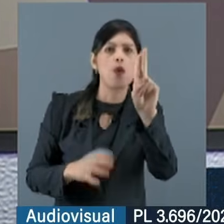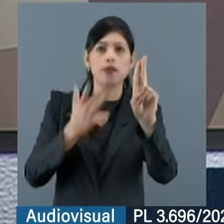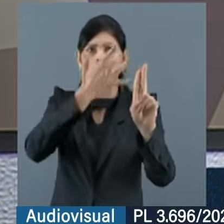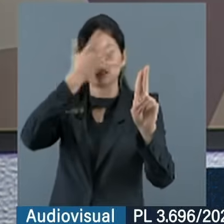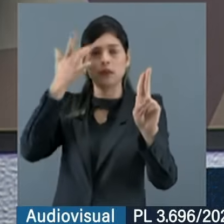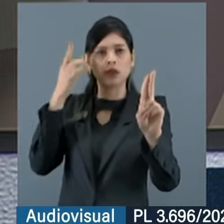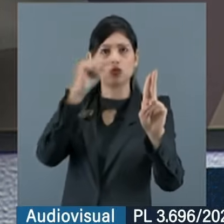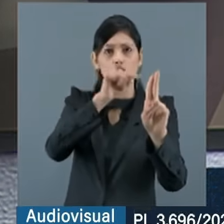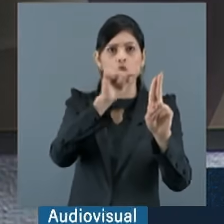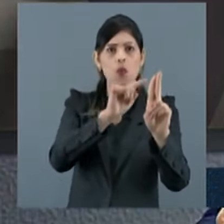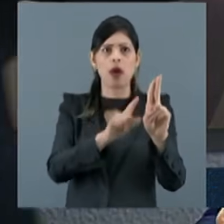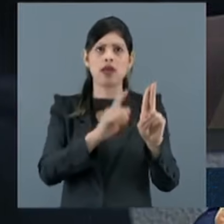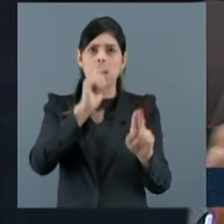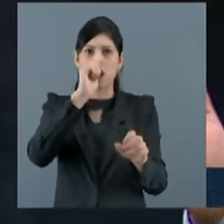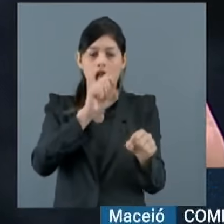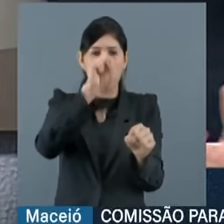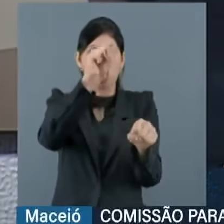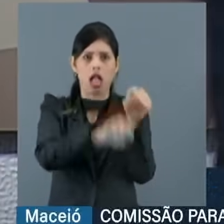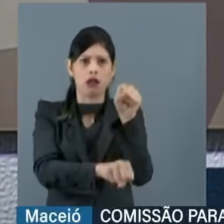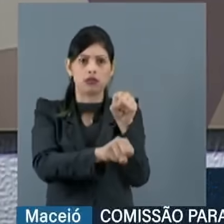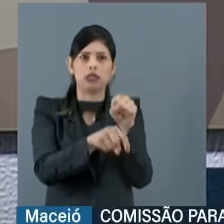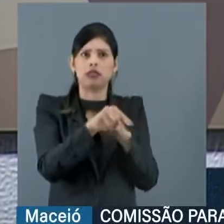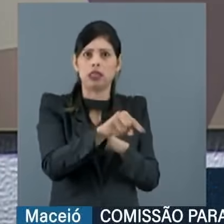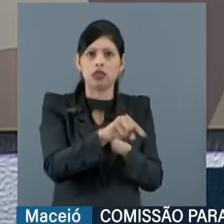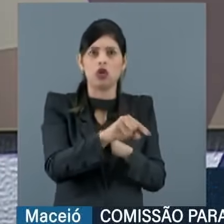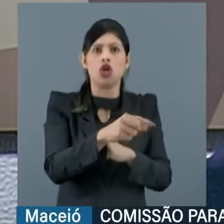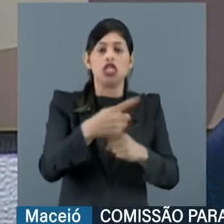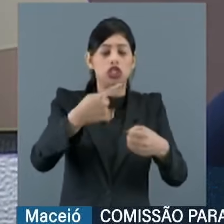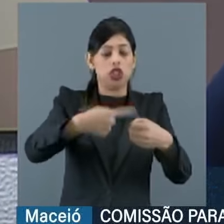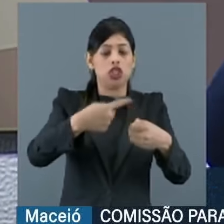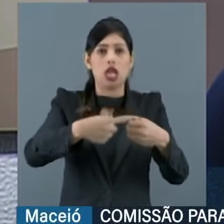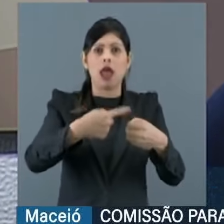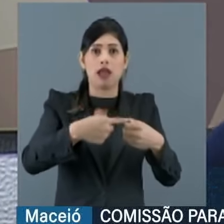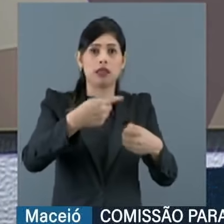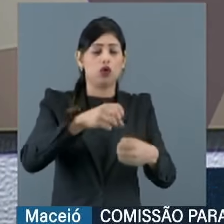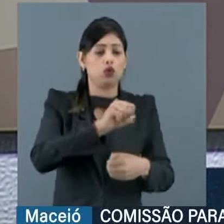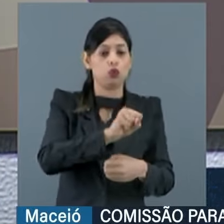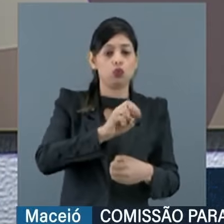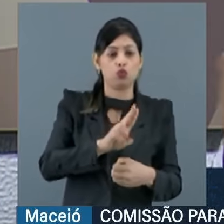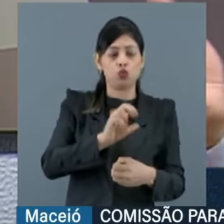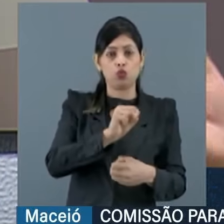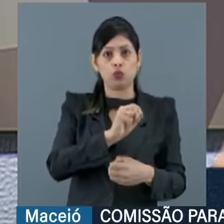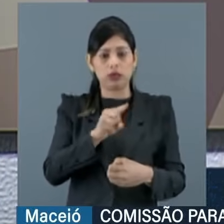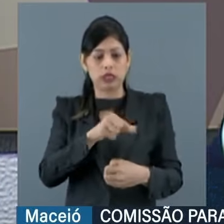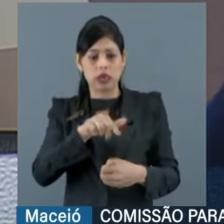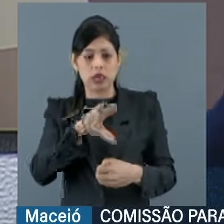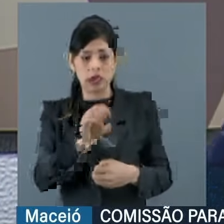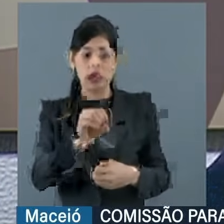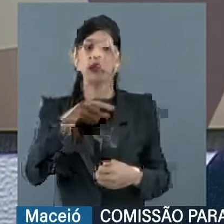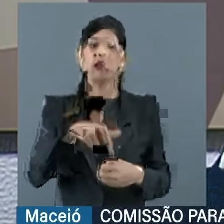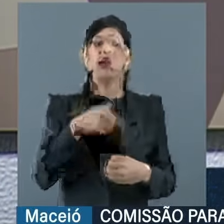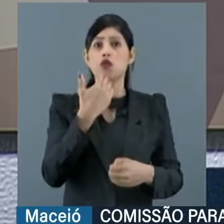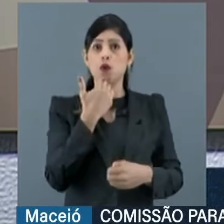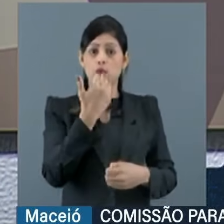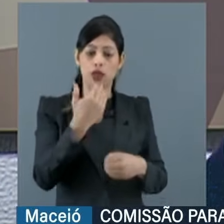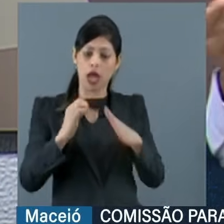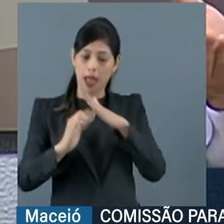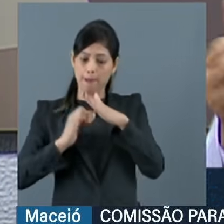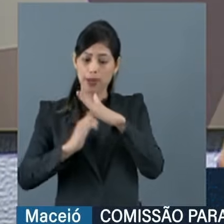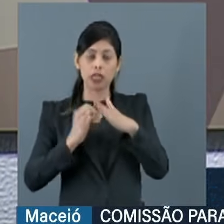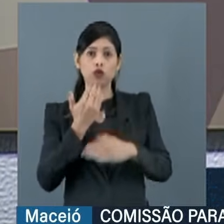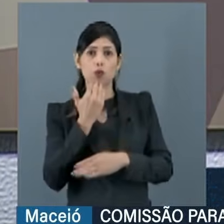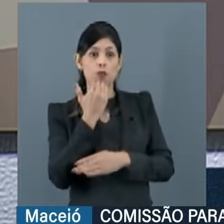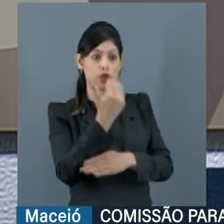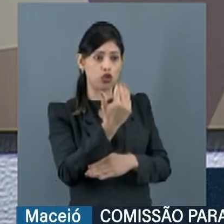Suzano. Era esse o fato. E nós pedimos à empresa que retirasse, porque isso